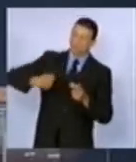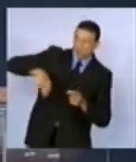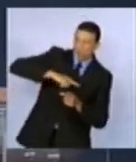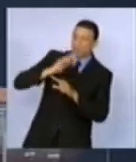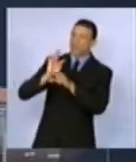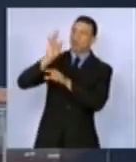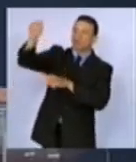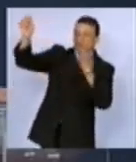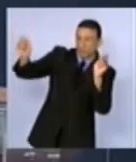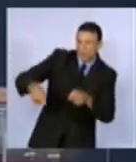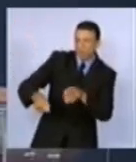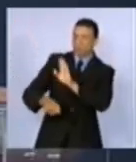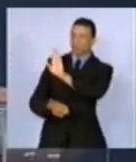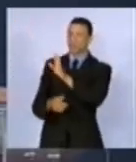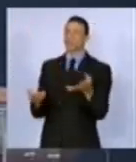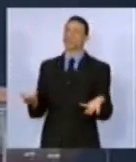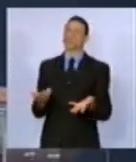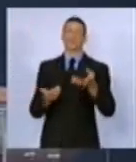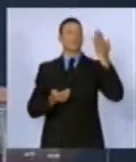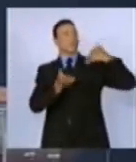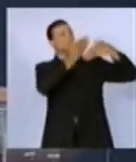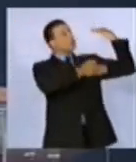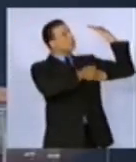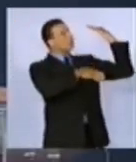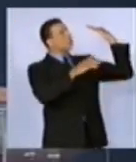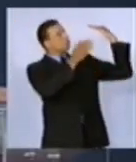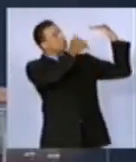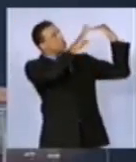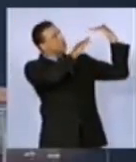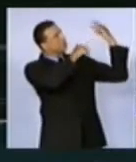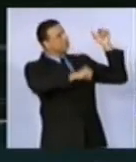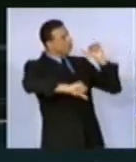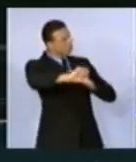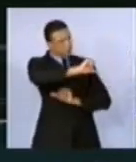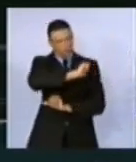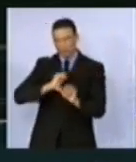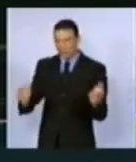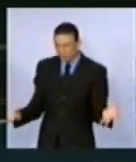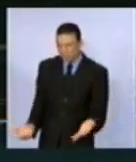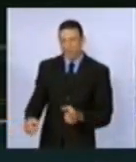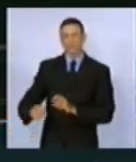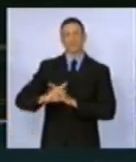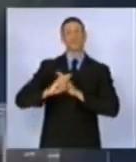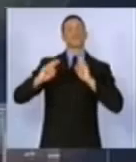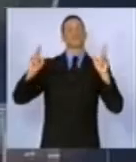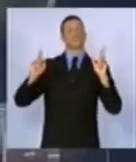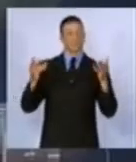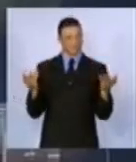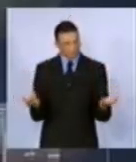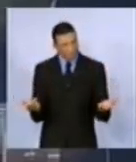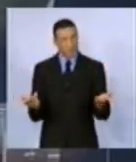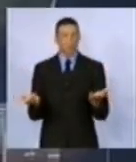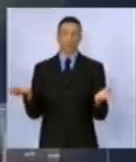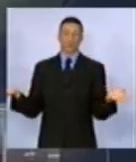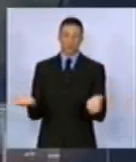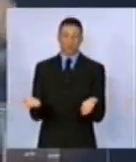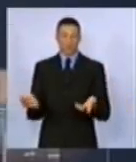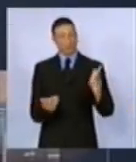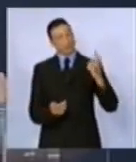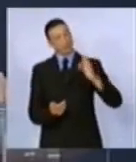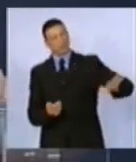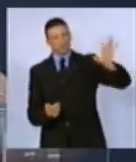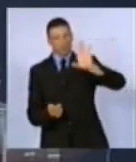mas graças a Deus Nós não somos quem nós éramos então o nosso setor tem eh junto aí dos trabalhadores é o único setor que participa